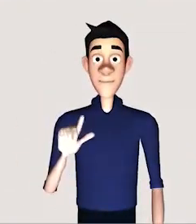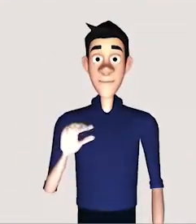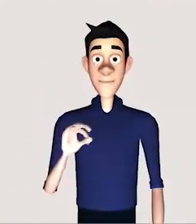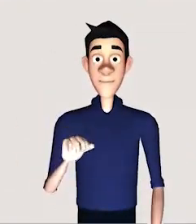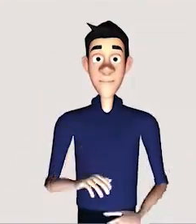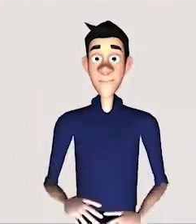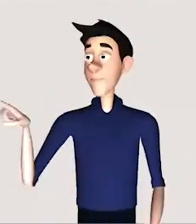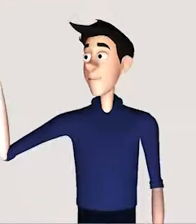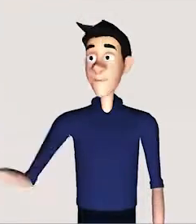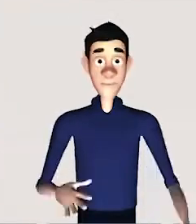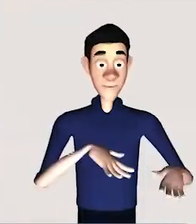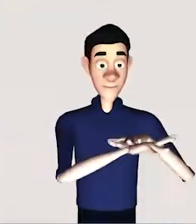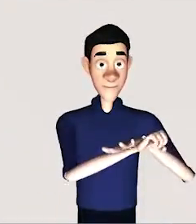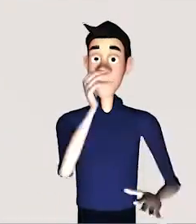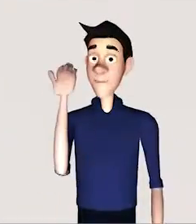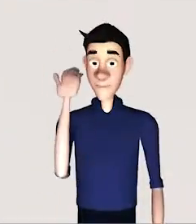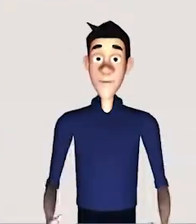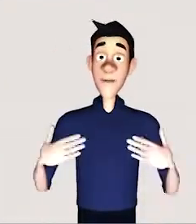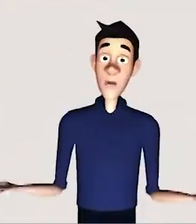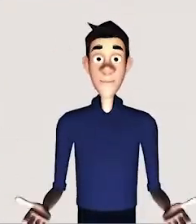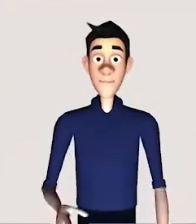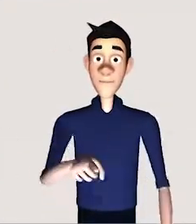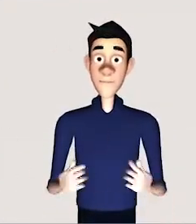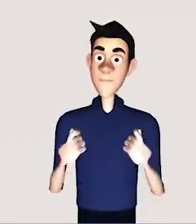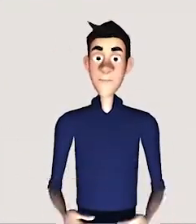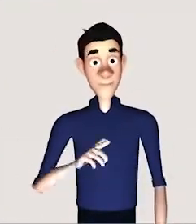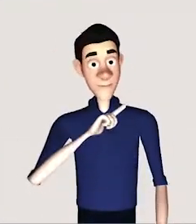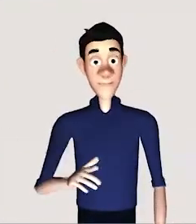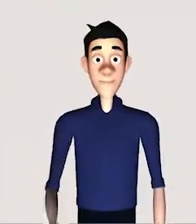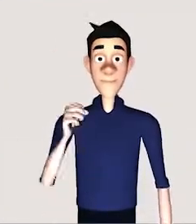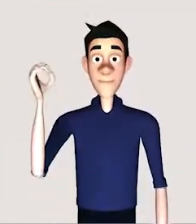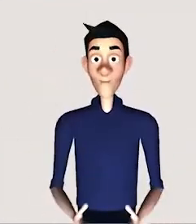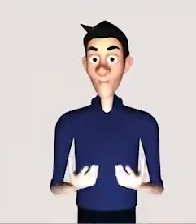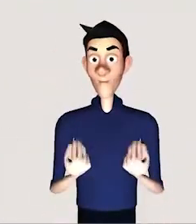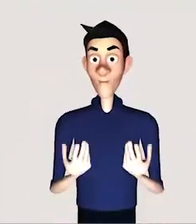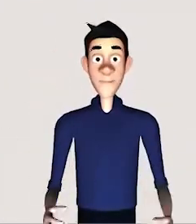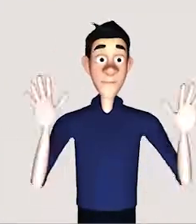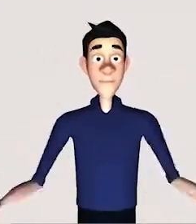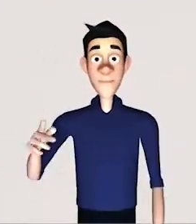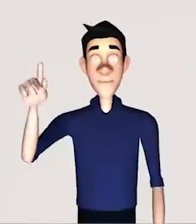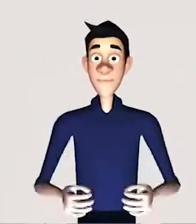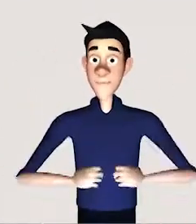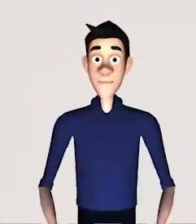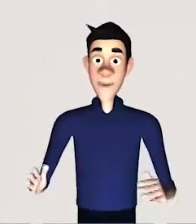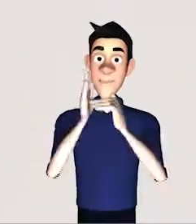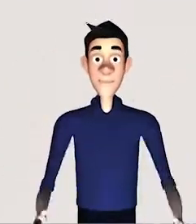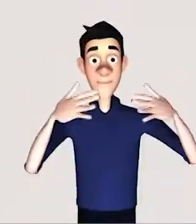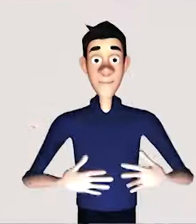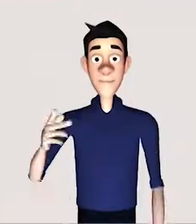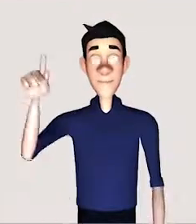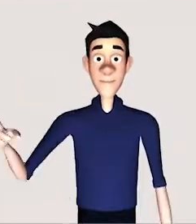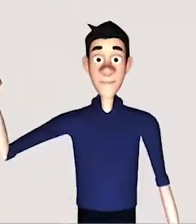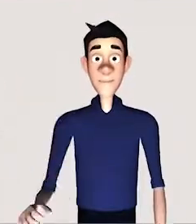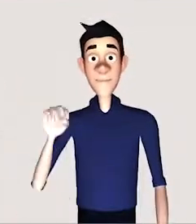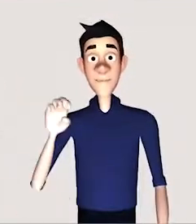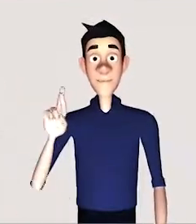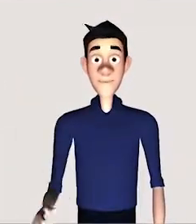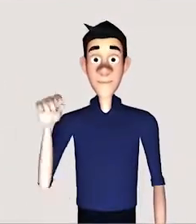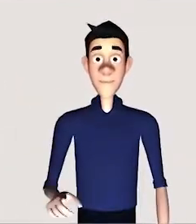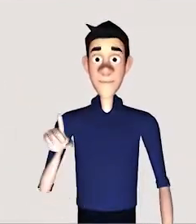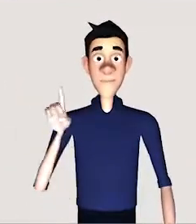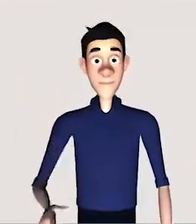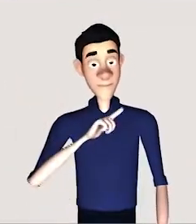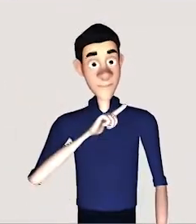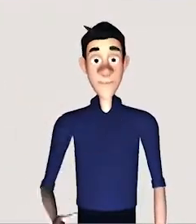outro, e olha a história que ele constrói junto com os outros que estão expostos. Então, tudo isso faz parte do trabalho do museu. Não